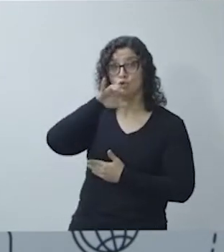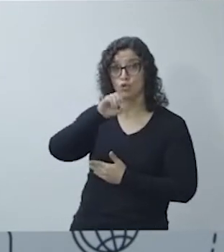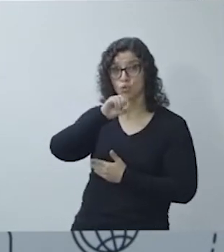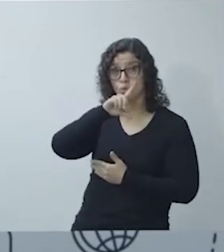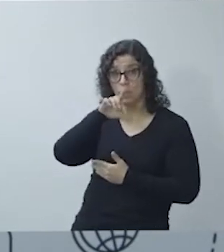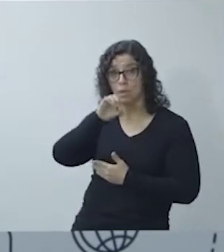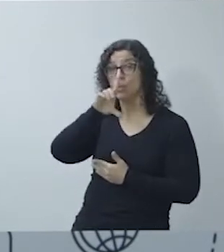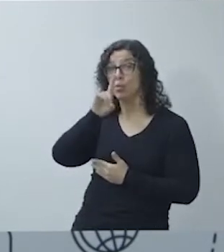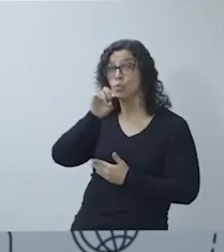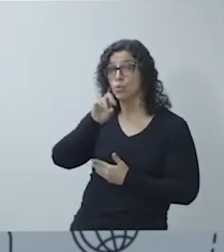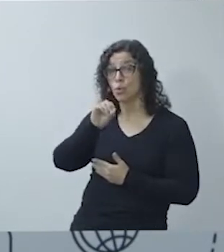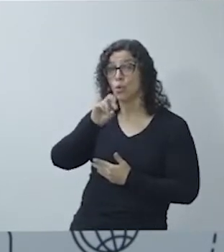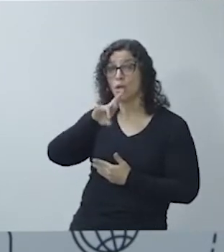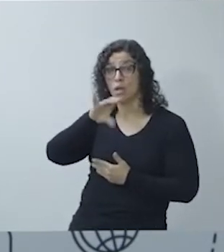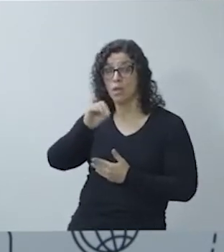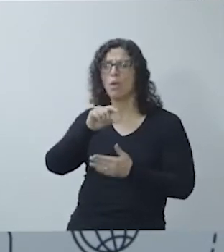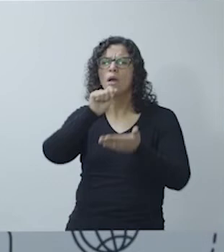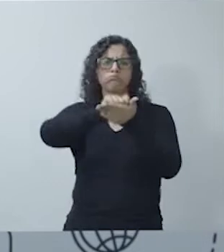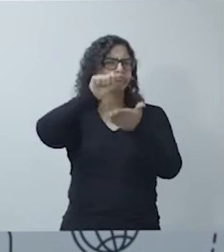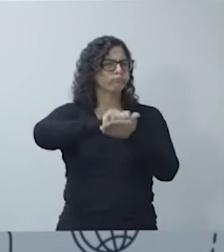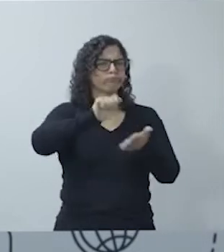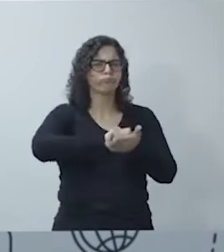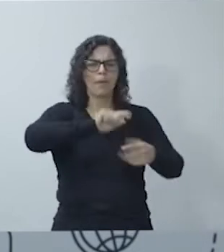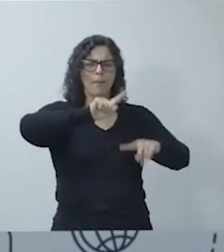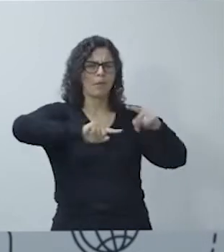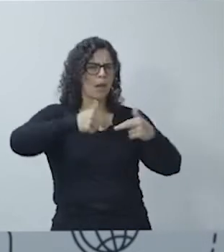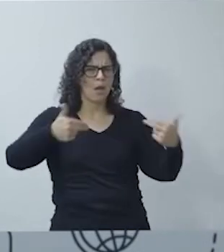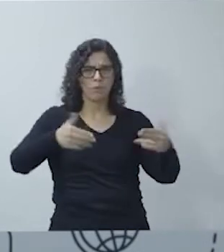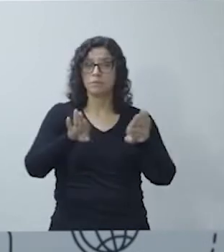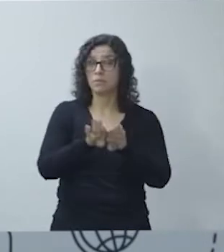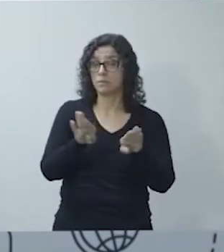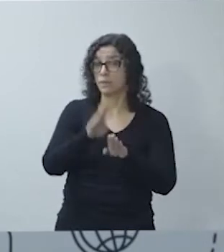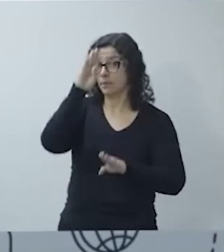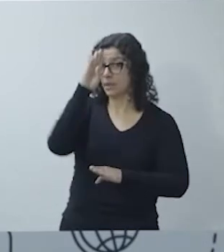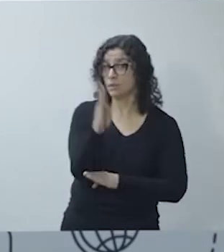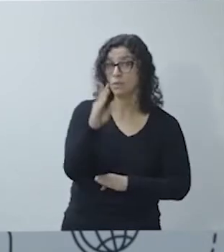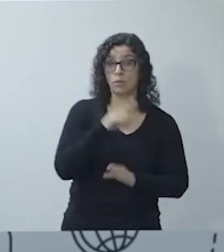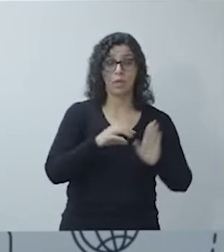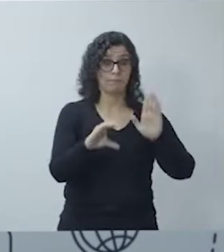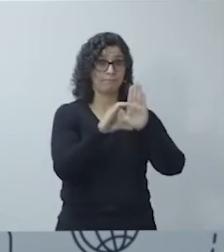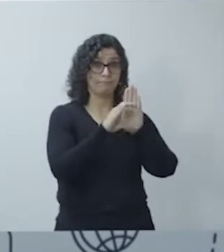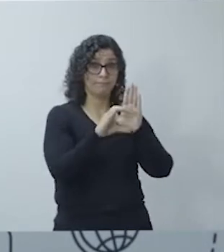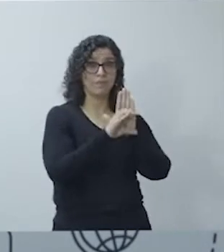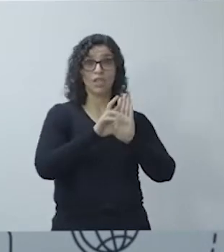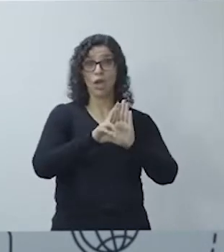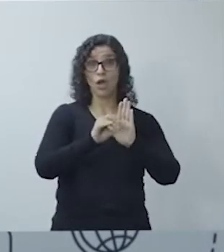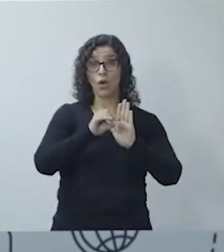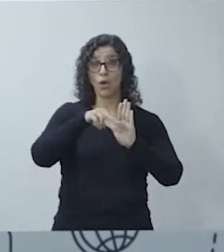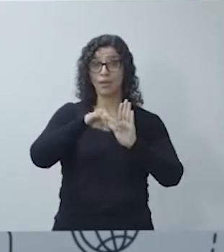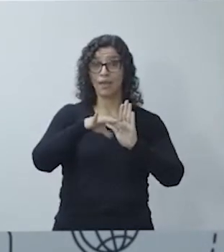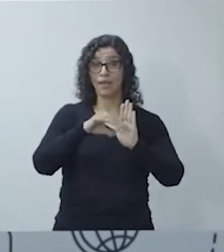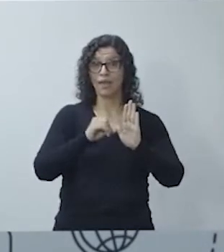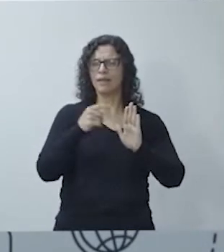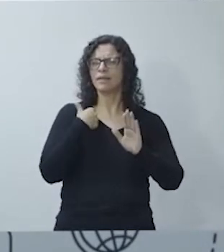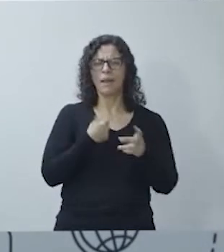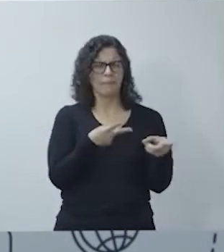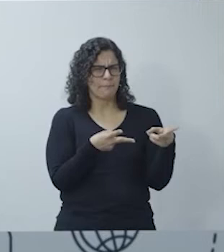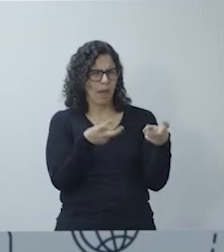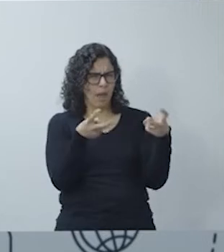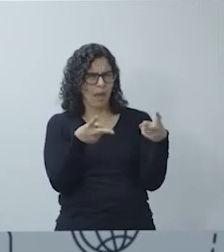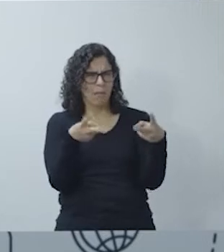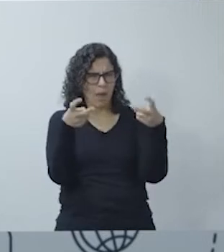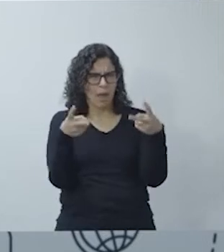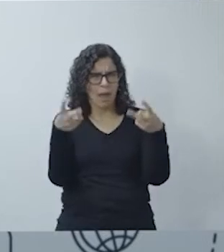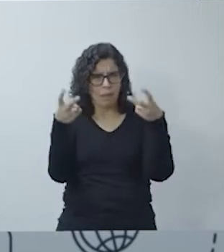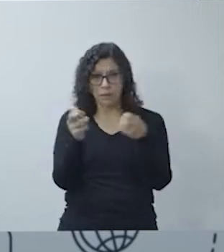Nosso autor João do Rio, ele escreveu muitas coisas, principalmente crônicas. Ele era um grande